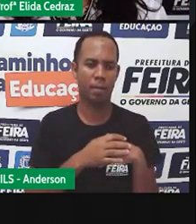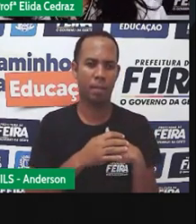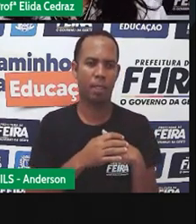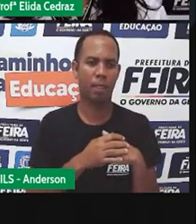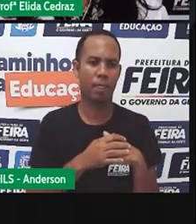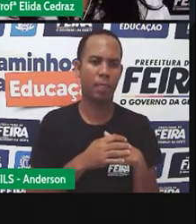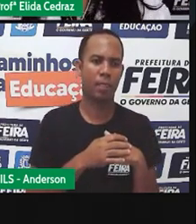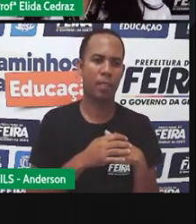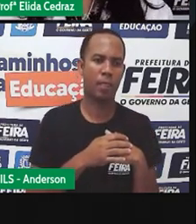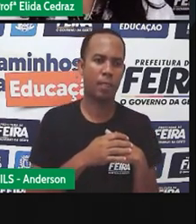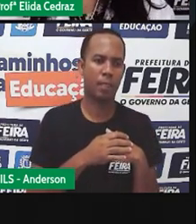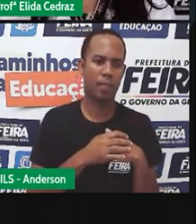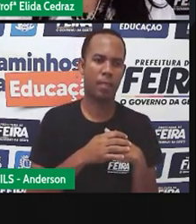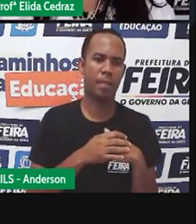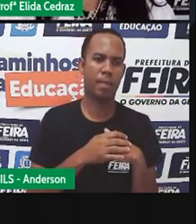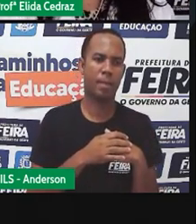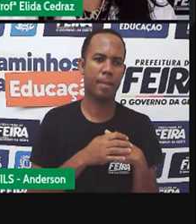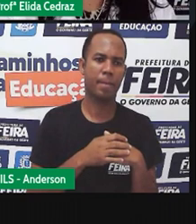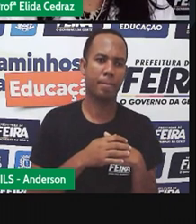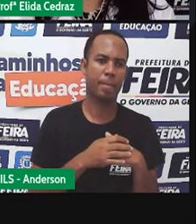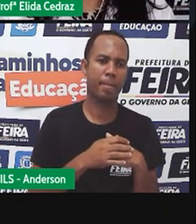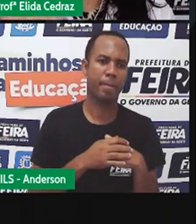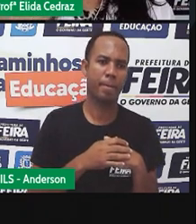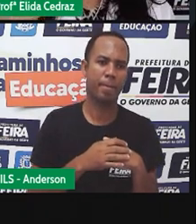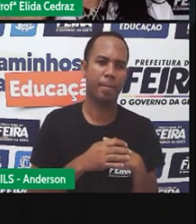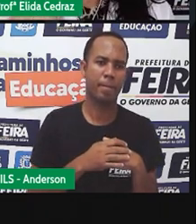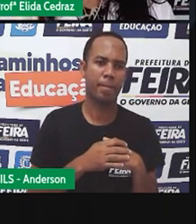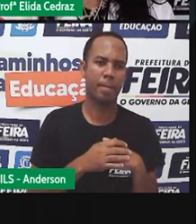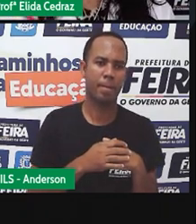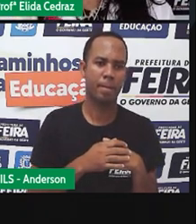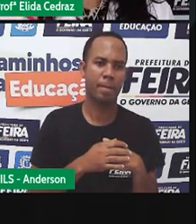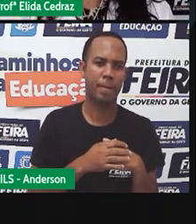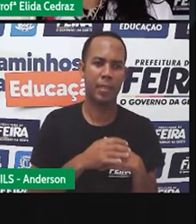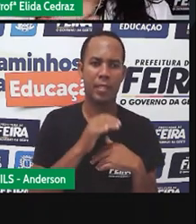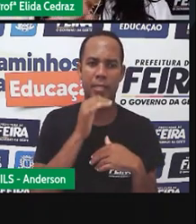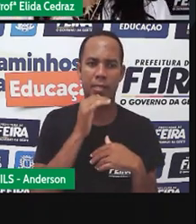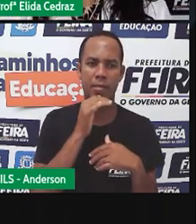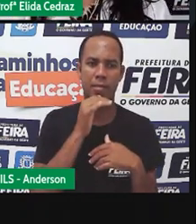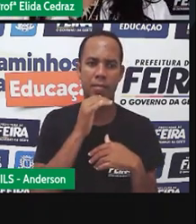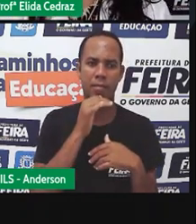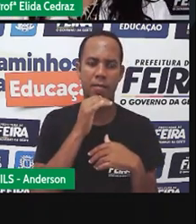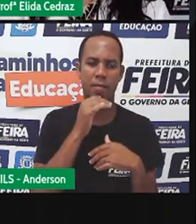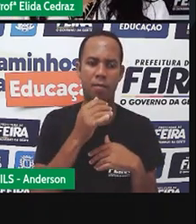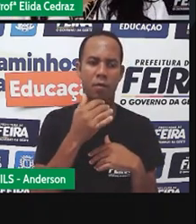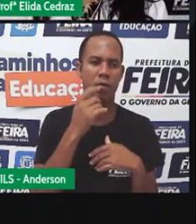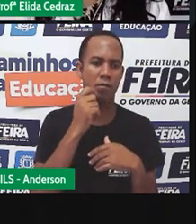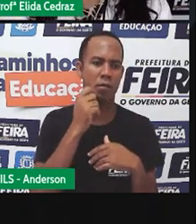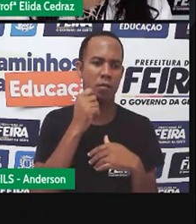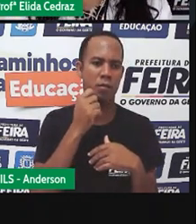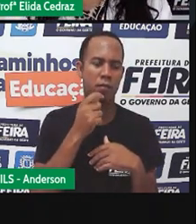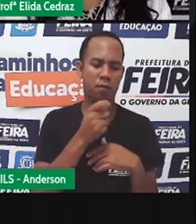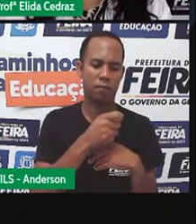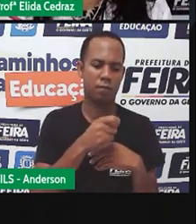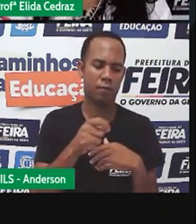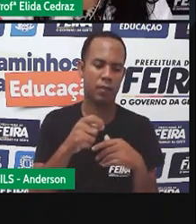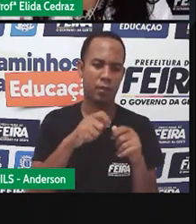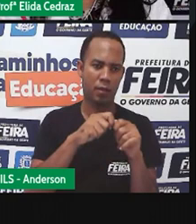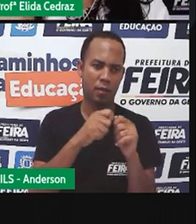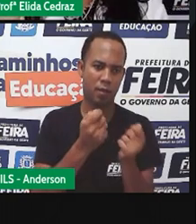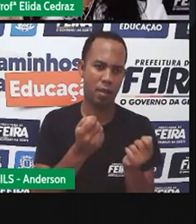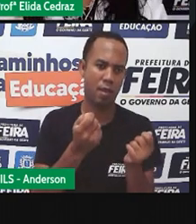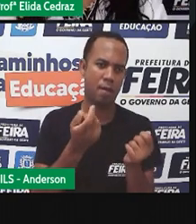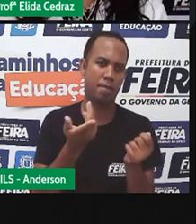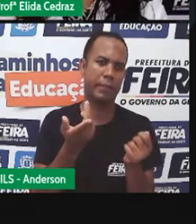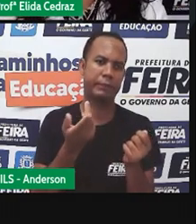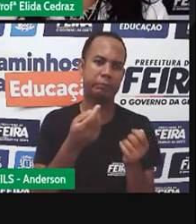Não. O lápis de vidro. Geralmente, quando nós estamos escrevendo, quebra a ponta do lápis,